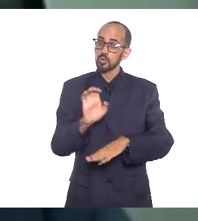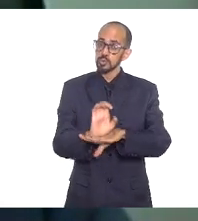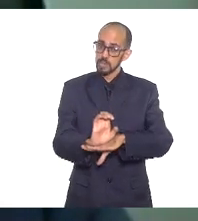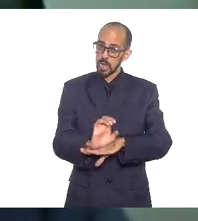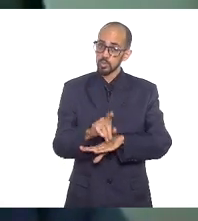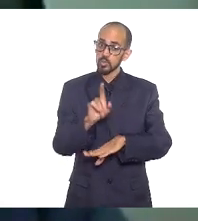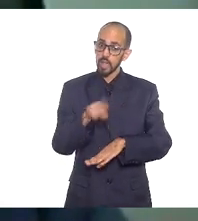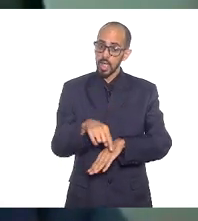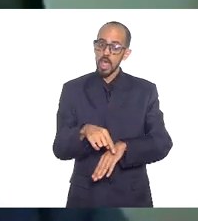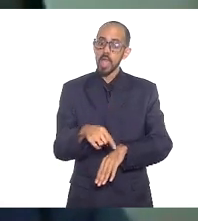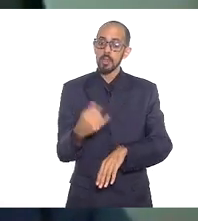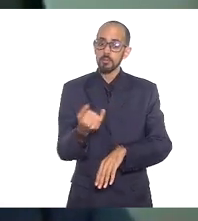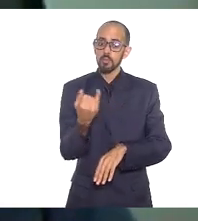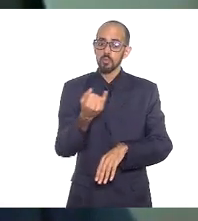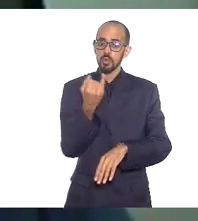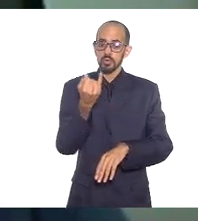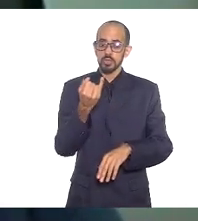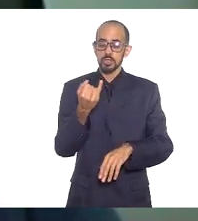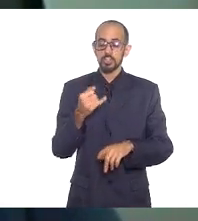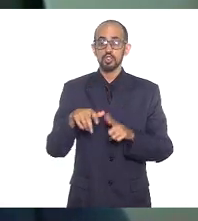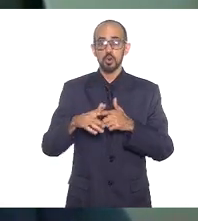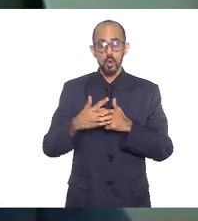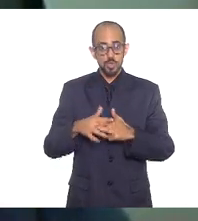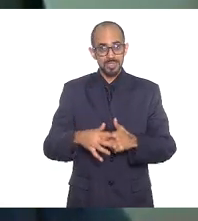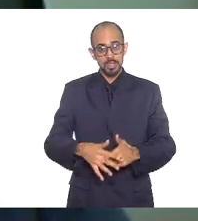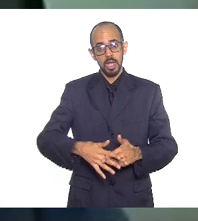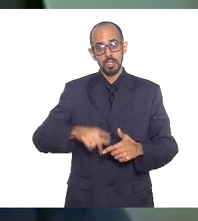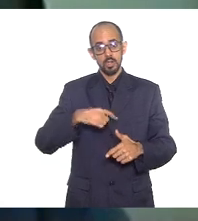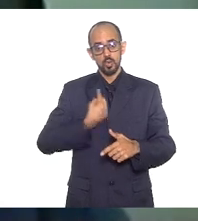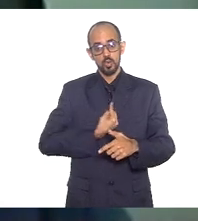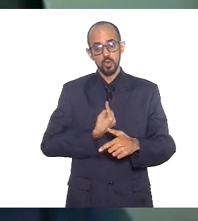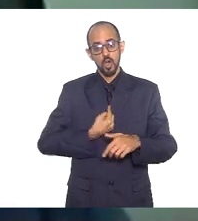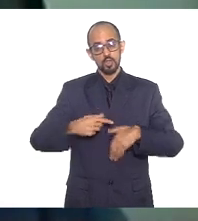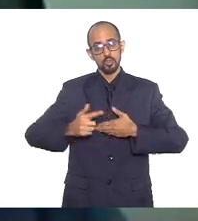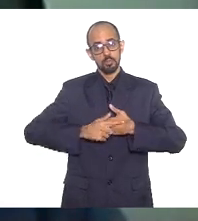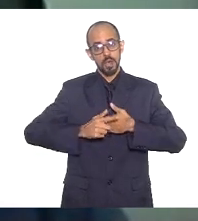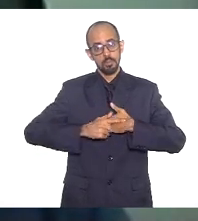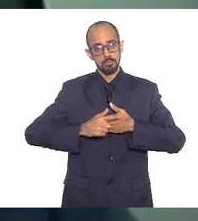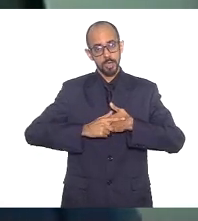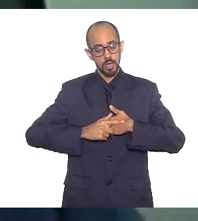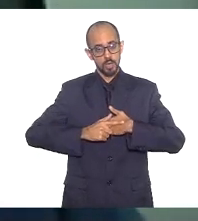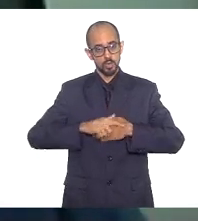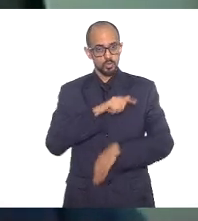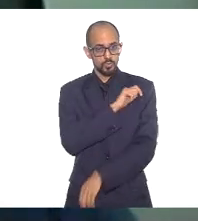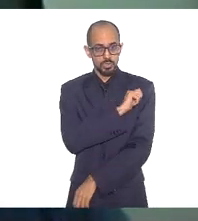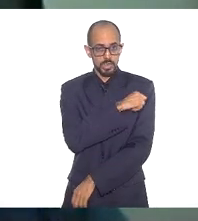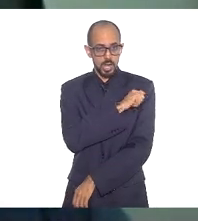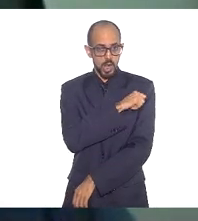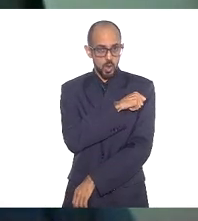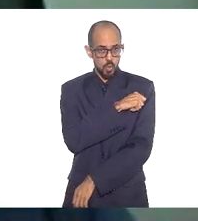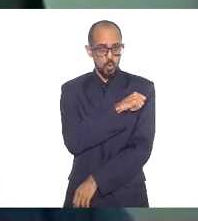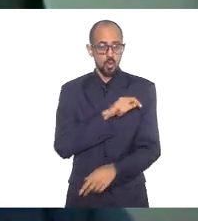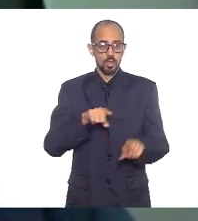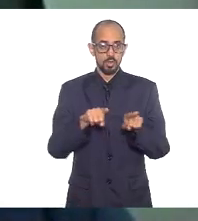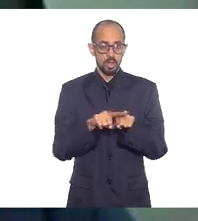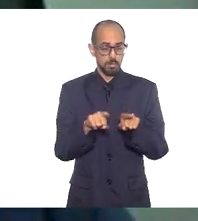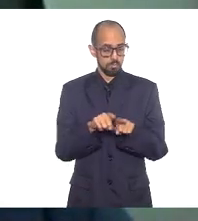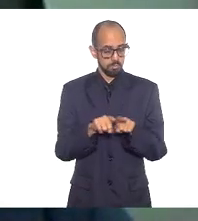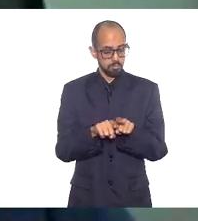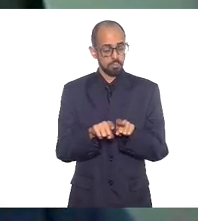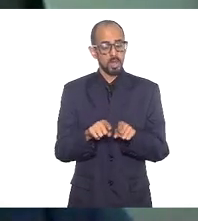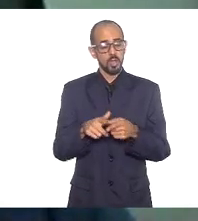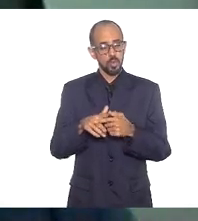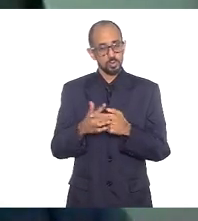nenhuma, isso aprimoraria o nosso papel de fiscalizador e também aprimoraria